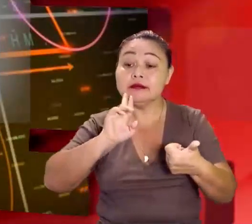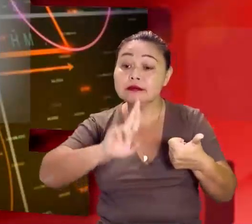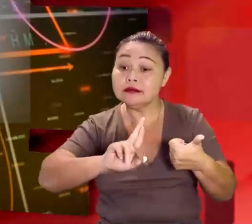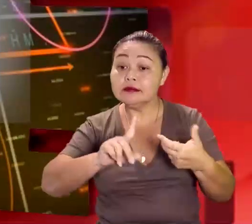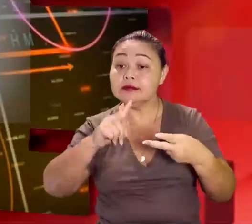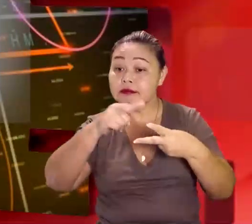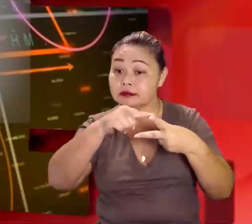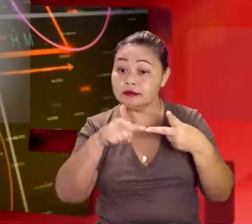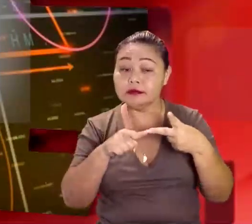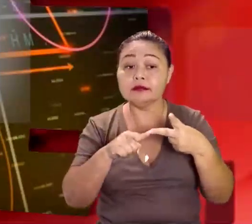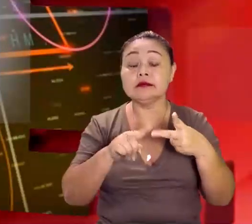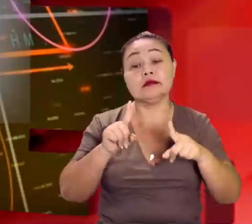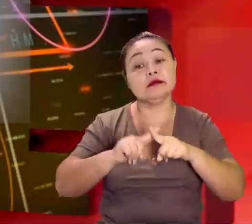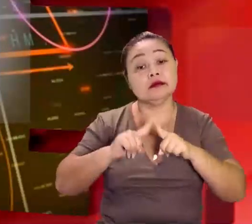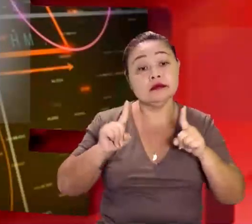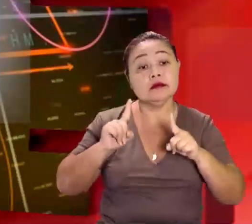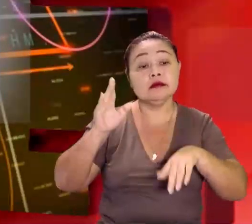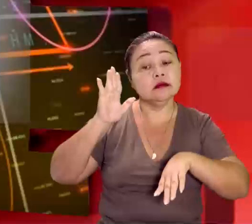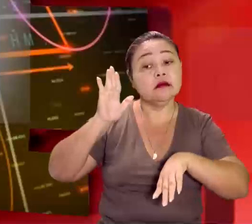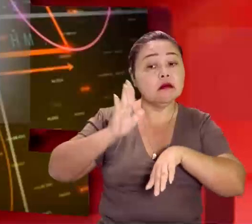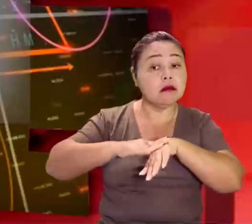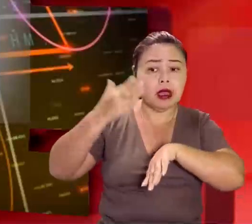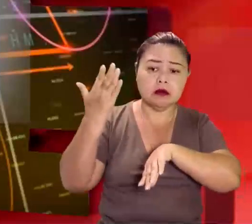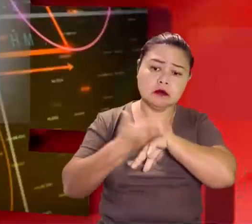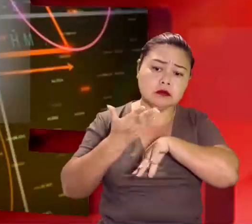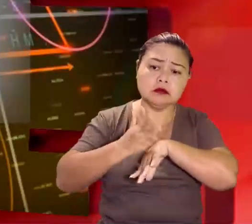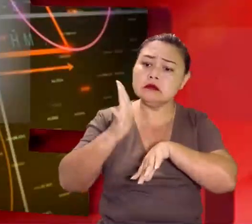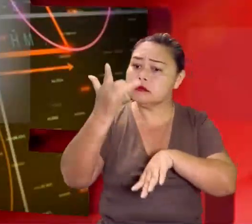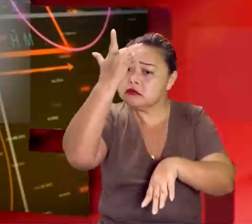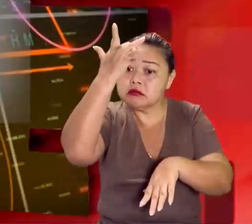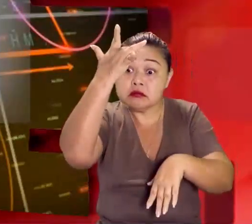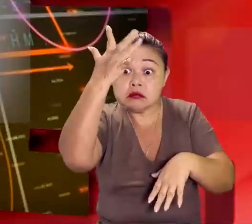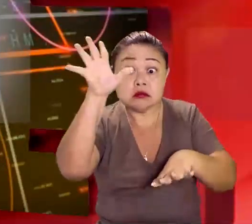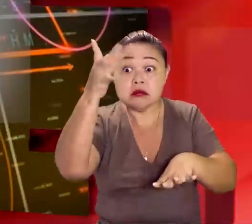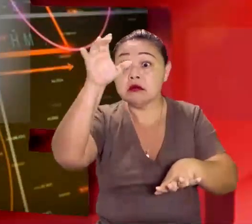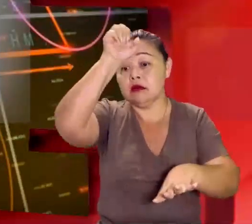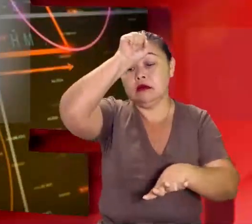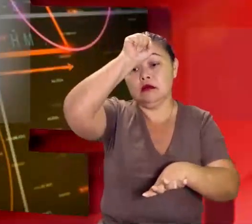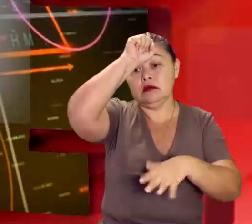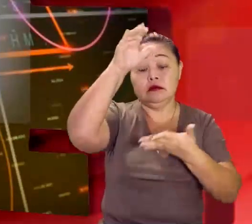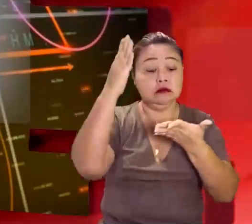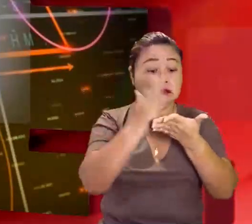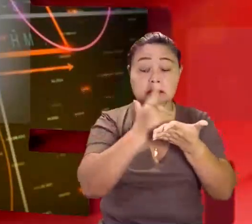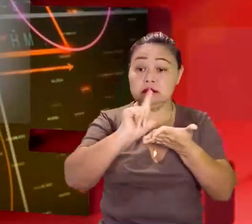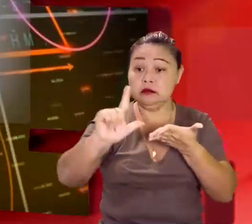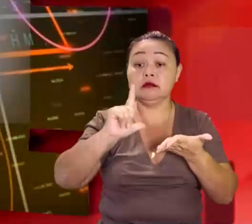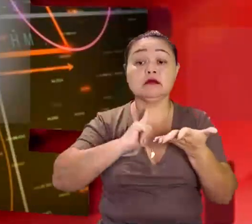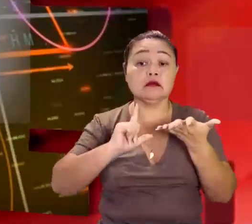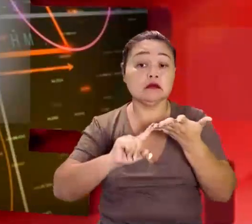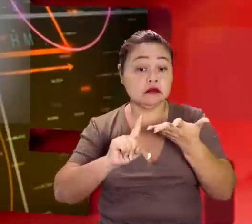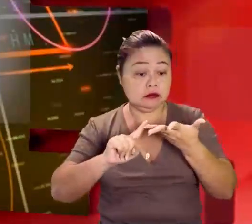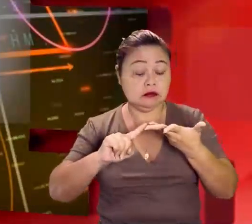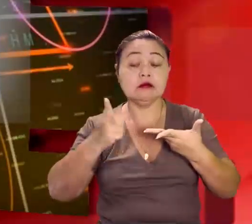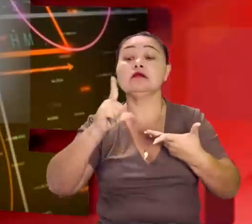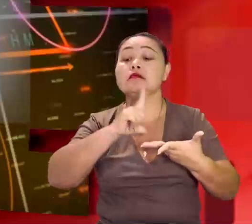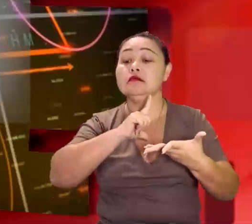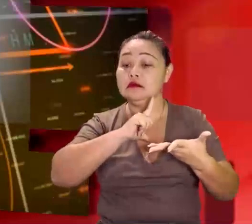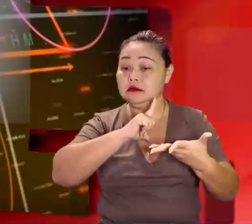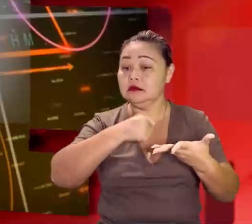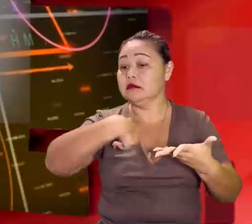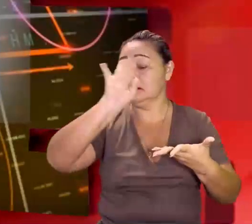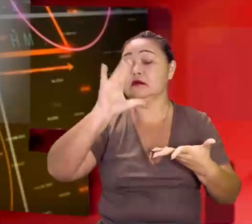aí 2, né? Mas, gente, quanto mais você praticar, mais facilidade você vai ter. E no tá? livro tem muitas, tá? Verdade. Muitas mesmo. Pode